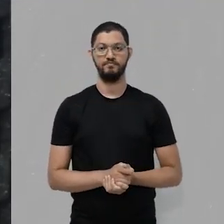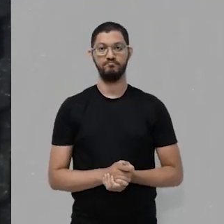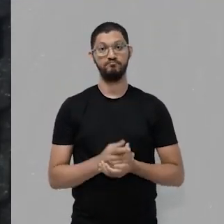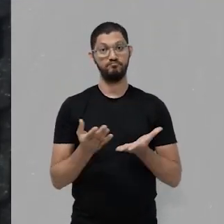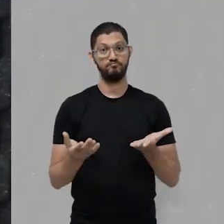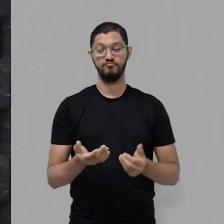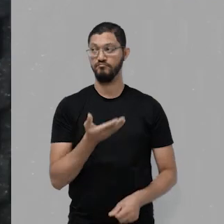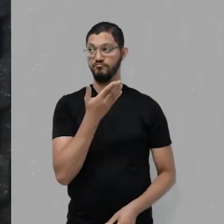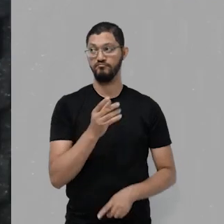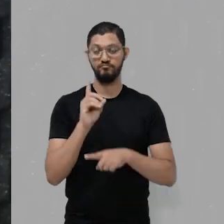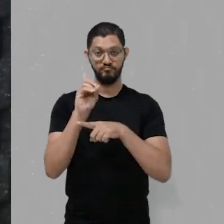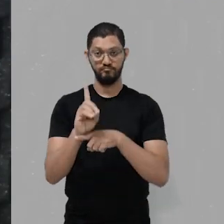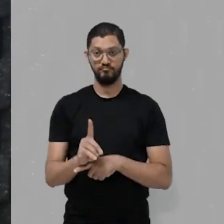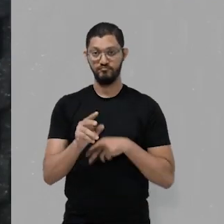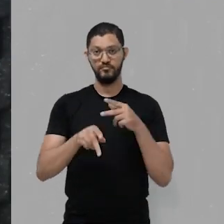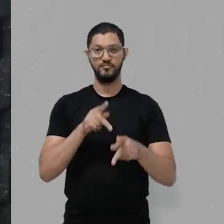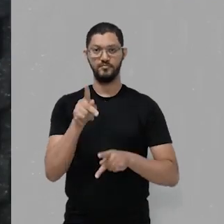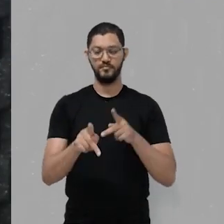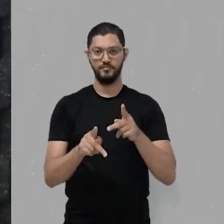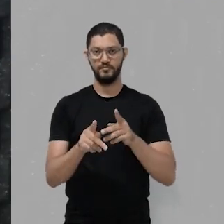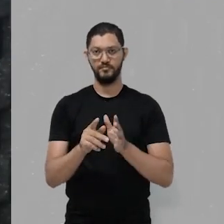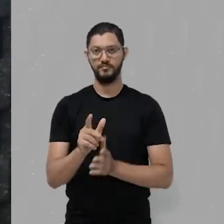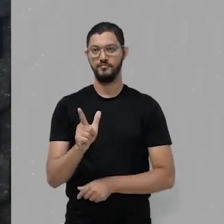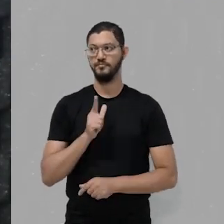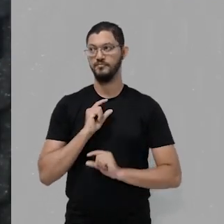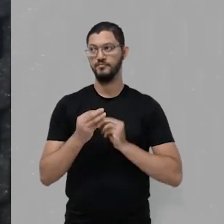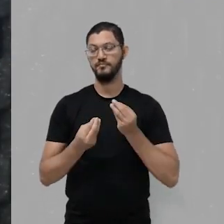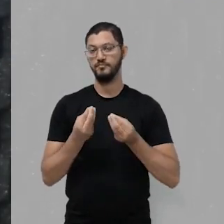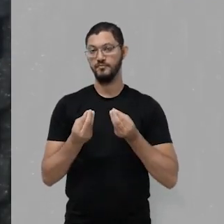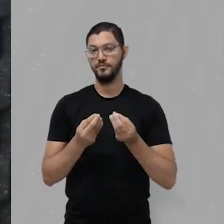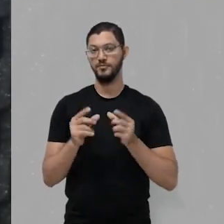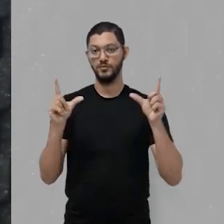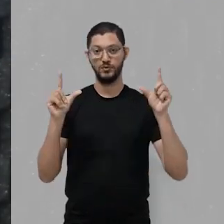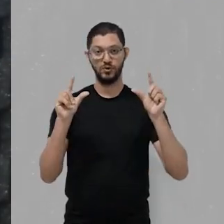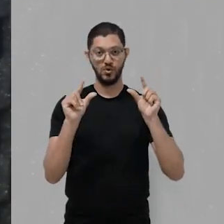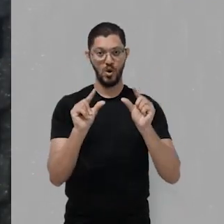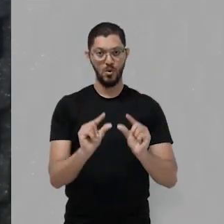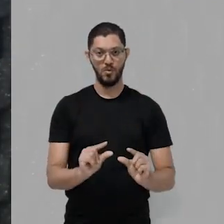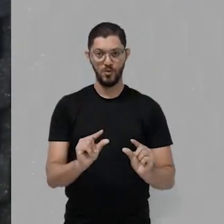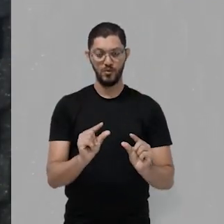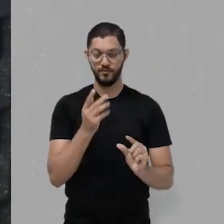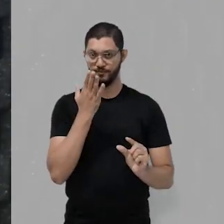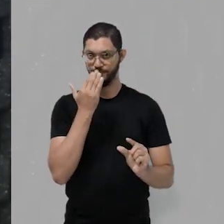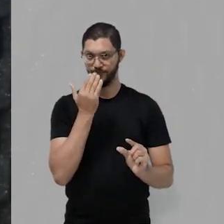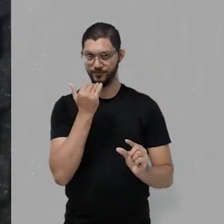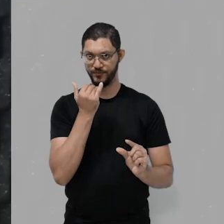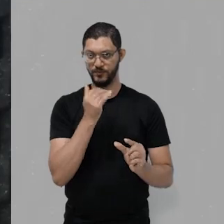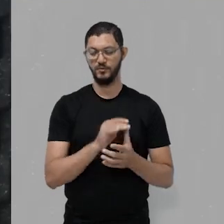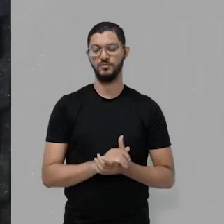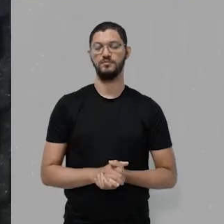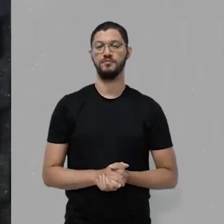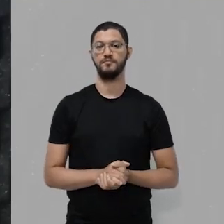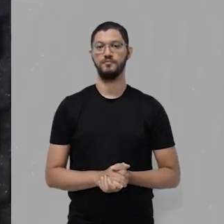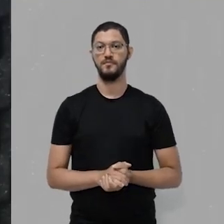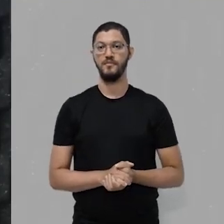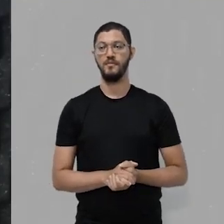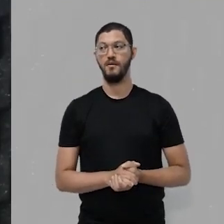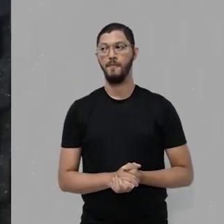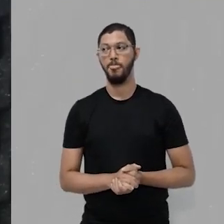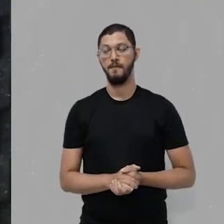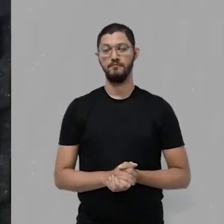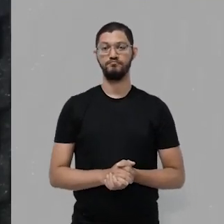Então, veja que a densidade populacional leva a pouca disponibilidade de alimentos. Uma